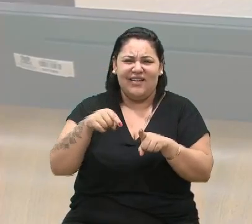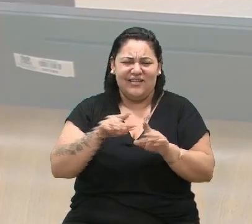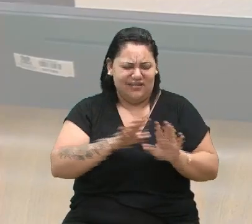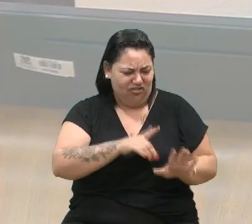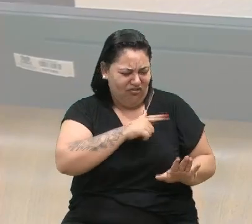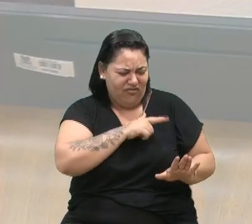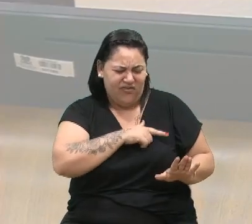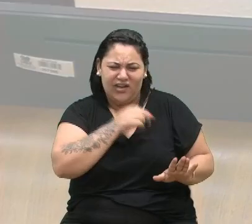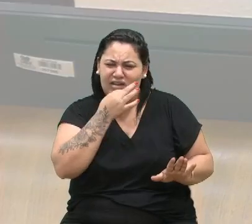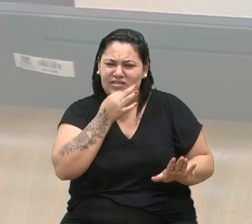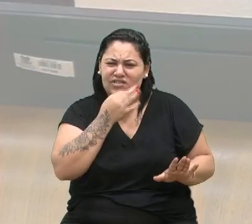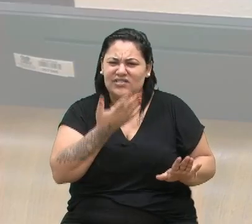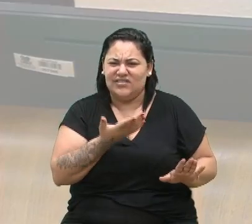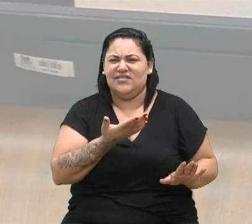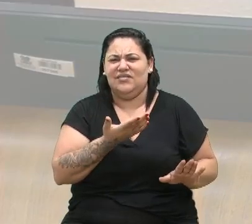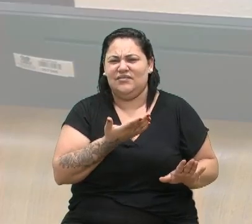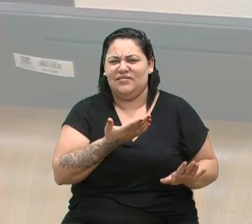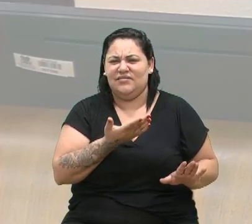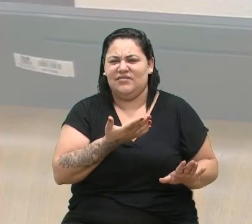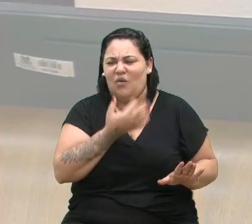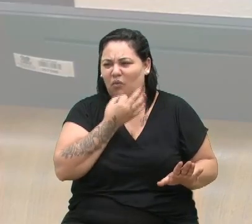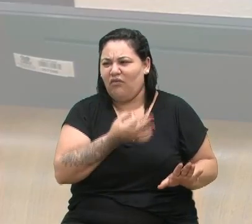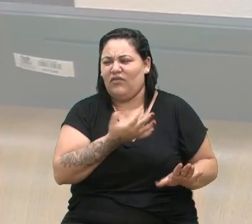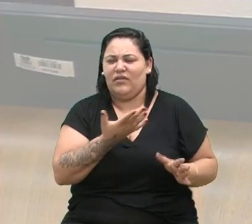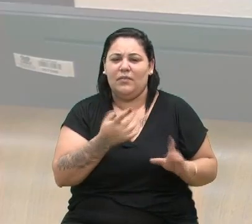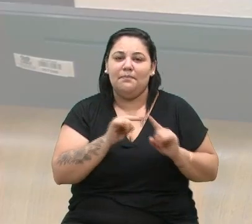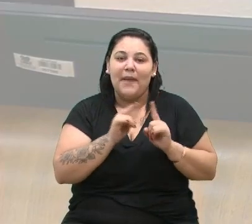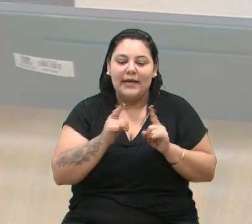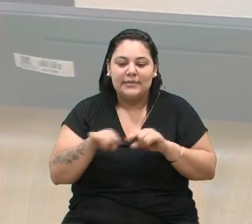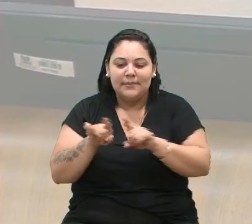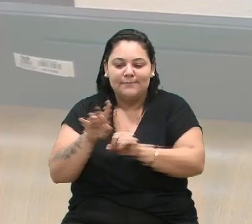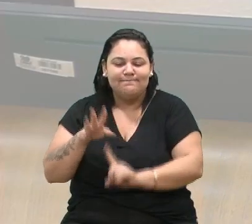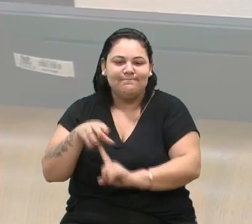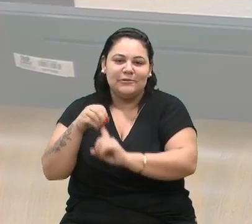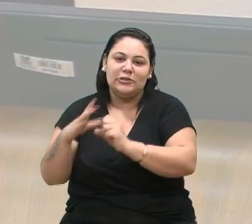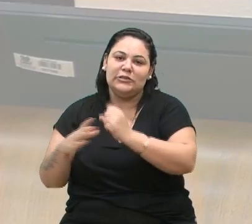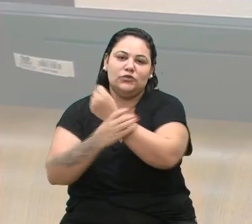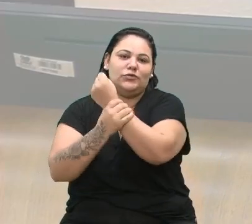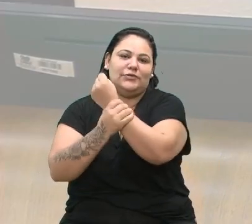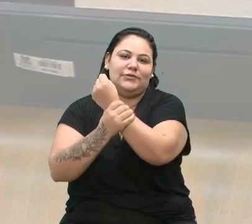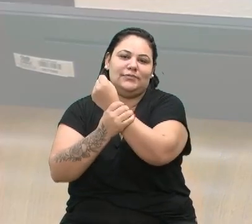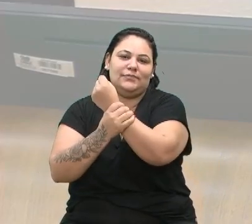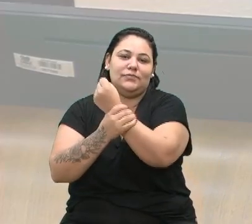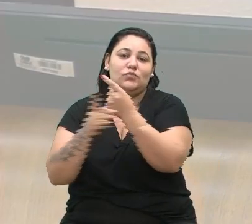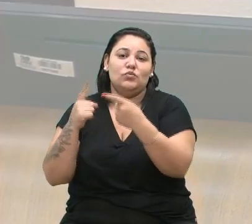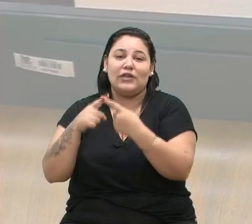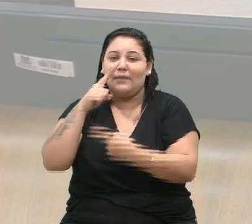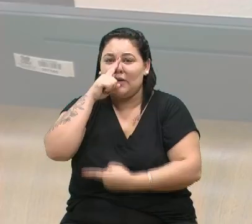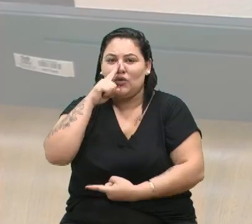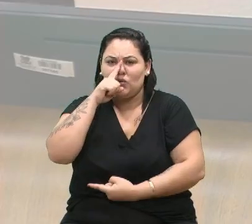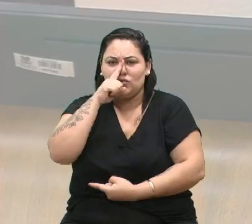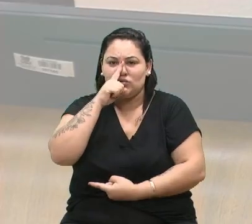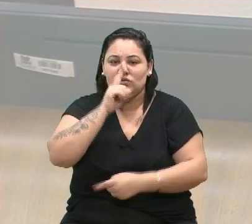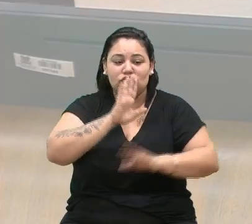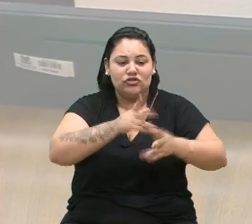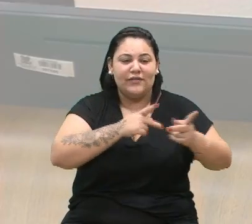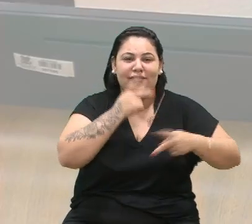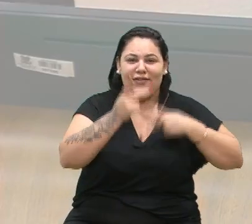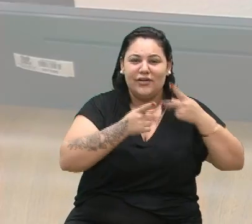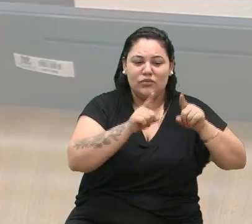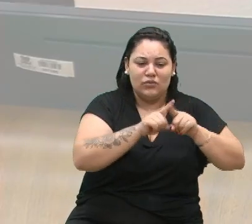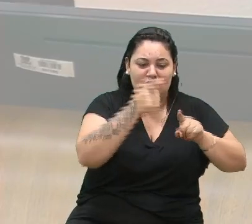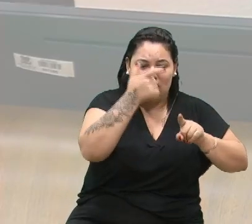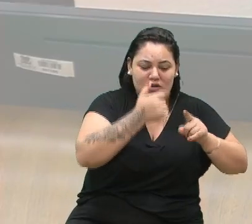cidade, absolutamente, mas é uma questão de segurança. E nós vínhamos tratando sobre isso, eu acho que é um daqueles exemplos tão importantes